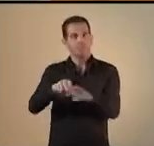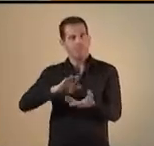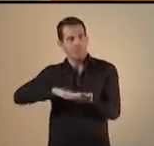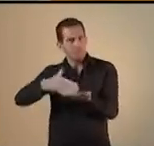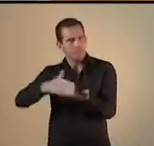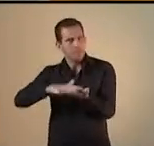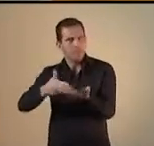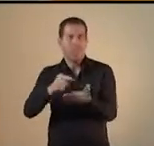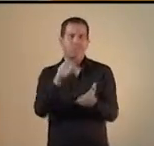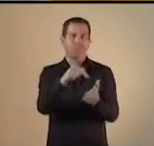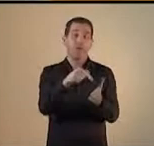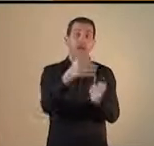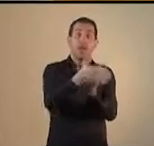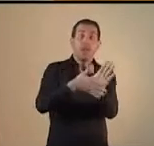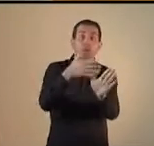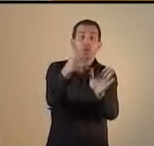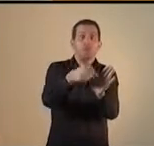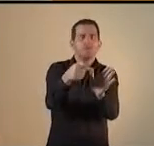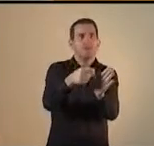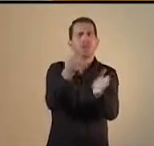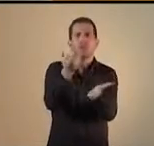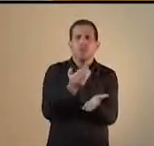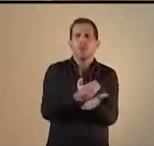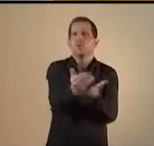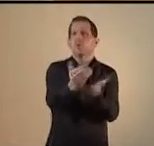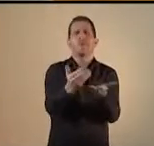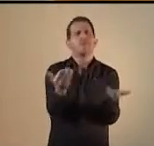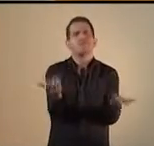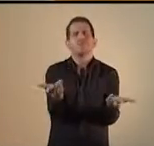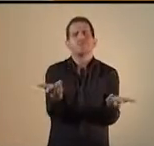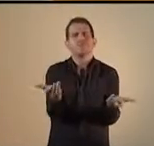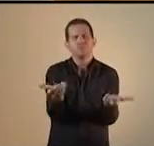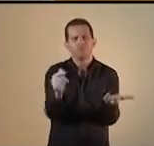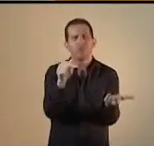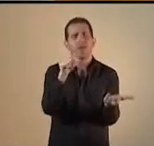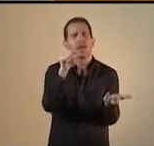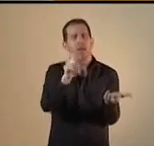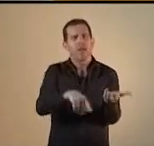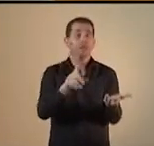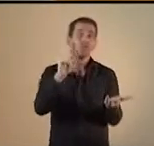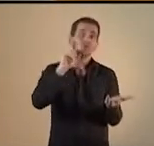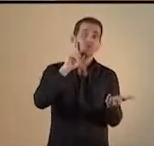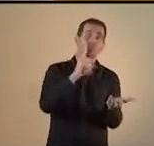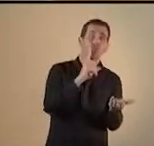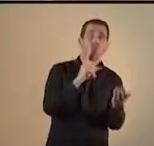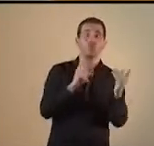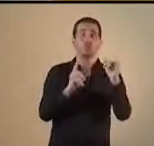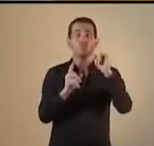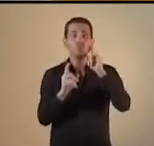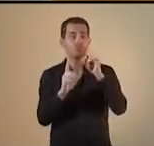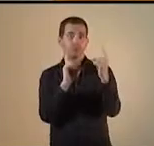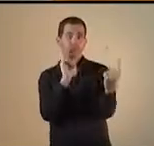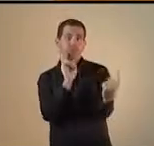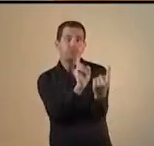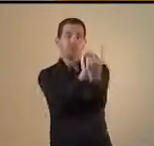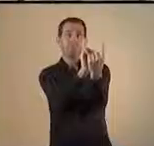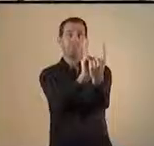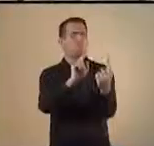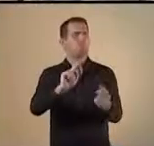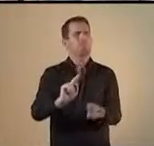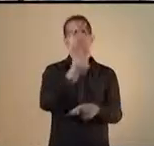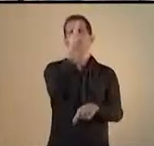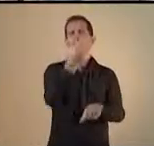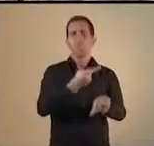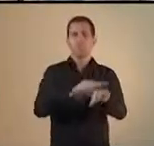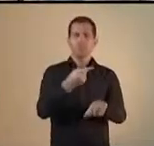no caso, a língua de sinais ocorreu quando surdos se encontraram pela primeira vez. Você lembra aí